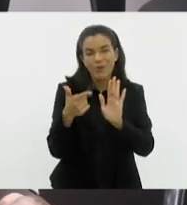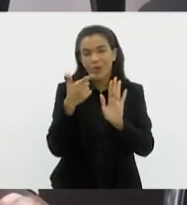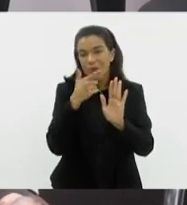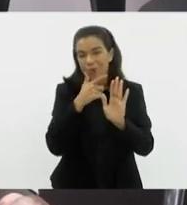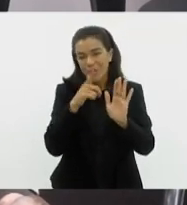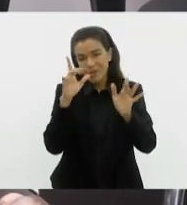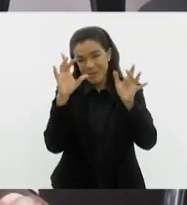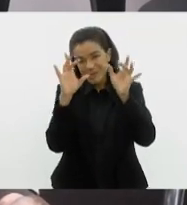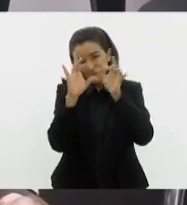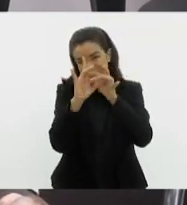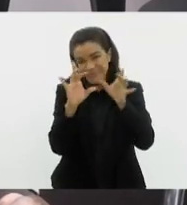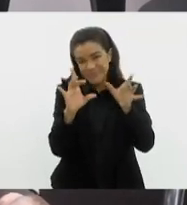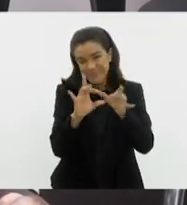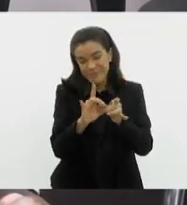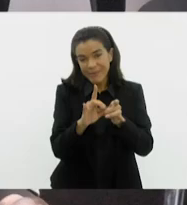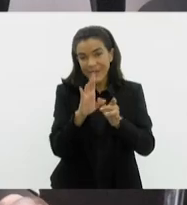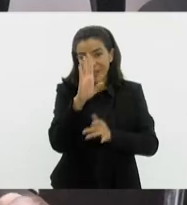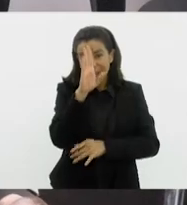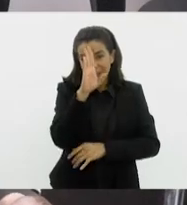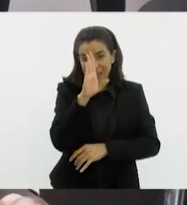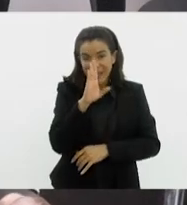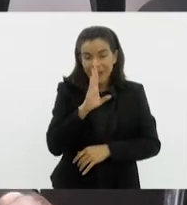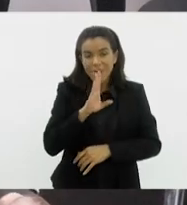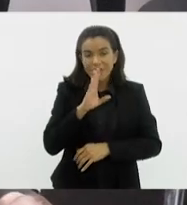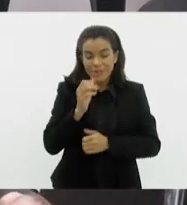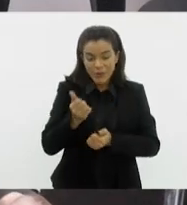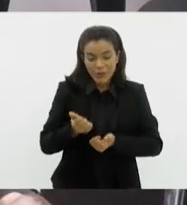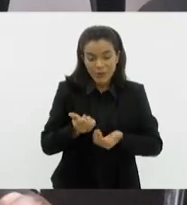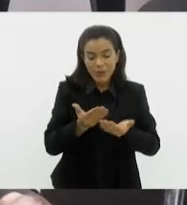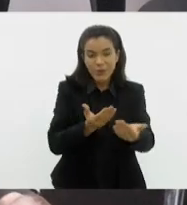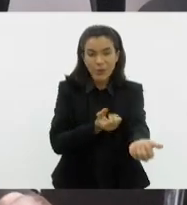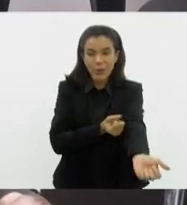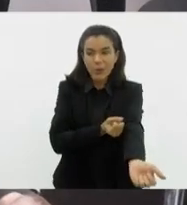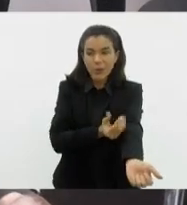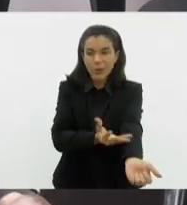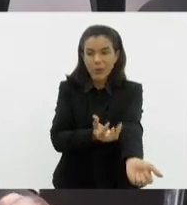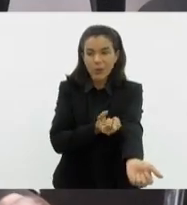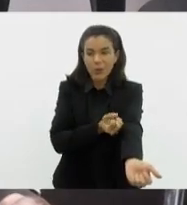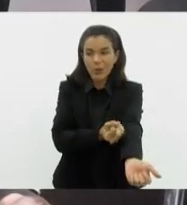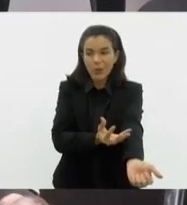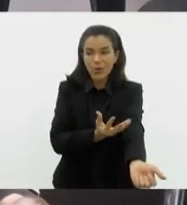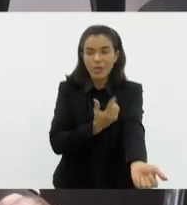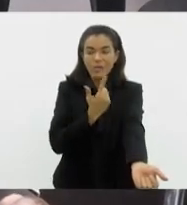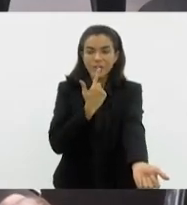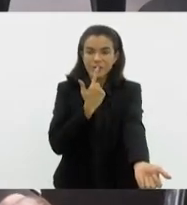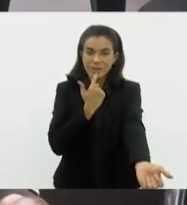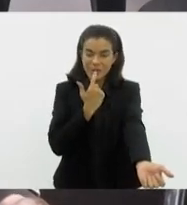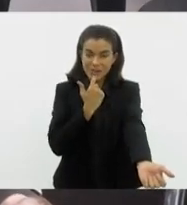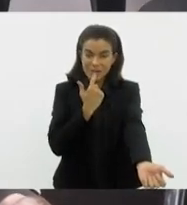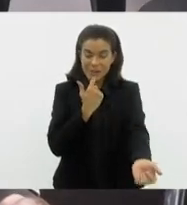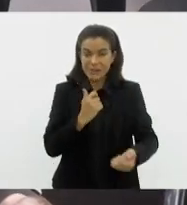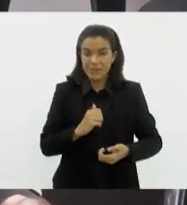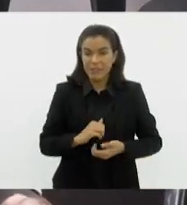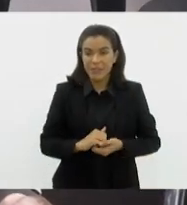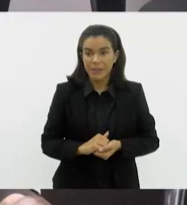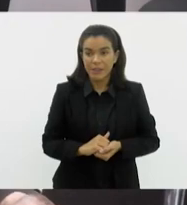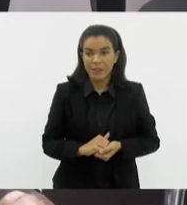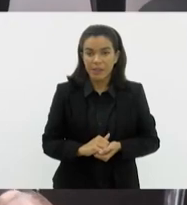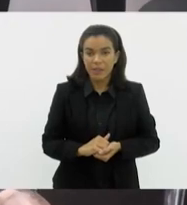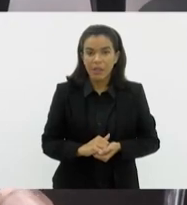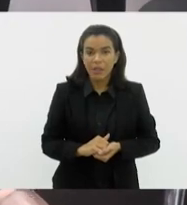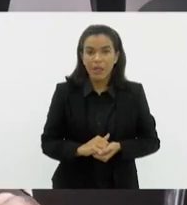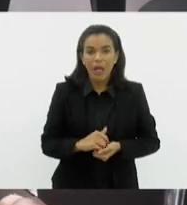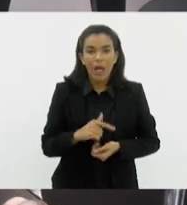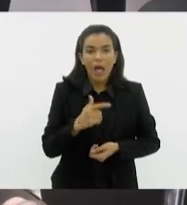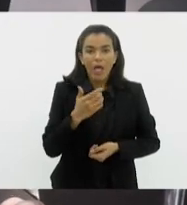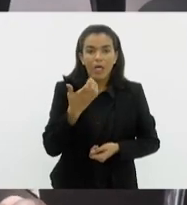a gratuidade à doação de sangue, o que levaria à inconstitucionalidade. Eu estou querendo, então, simplesmente... Então, Vossa Excelência não quer enfrentar a